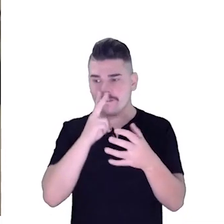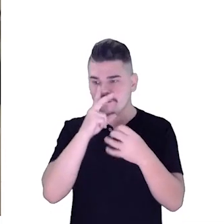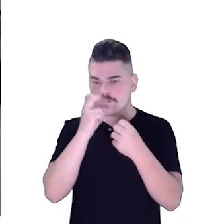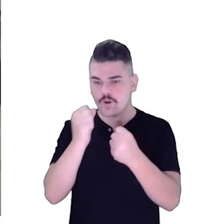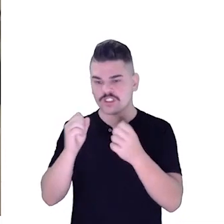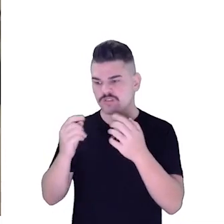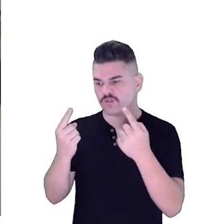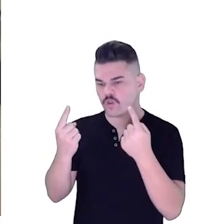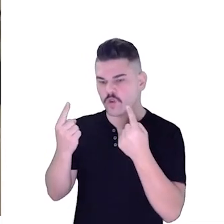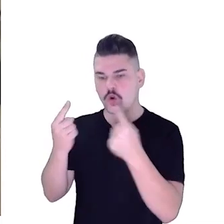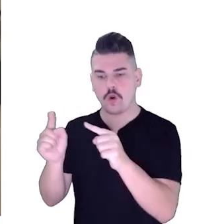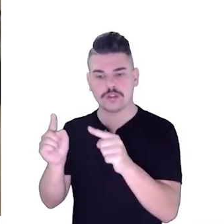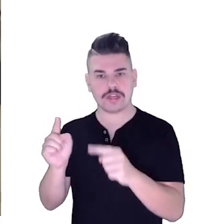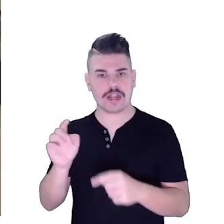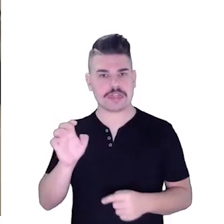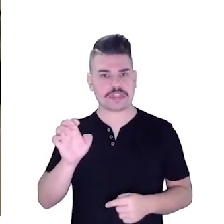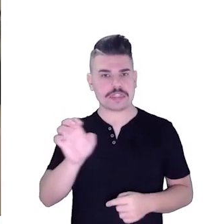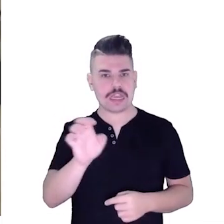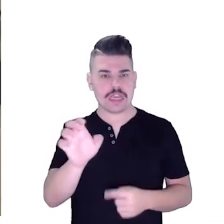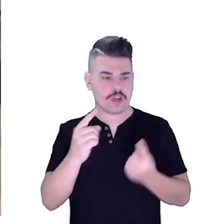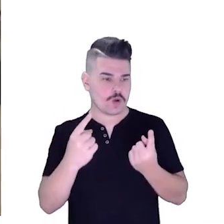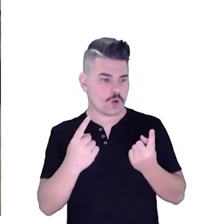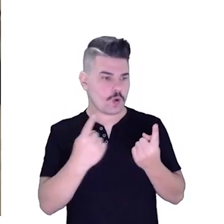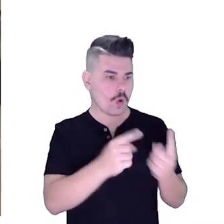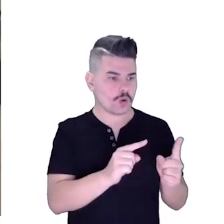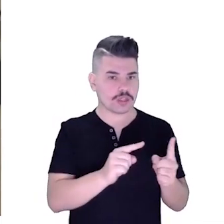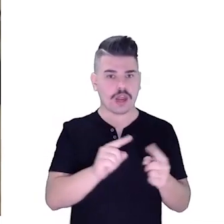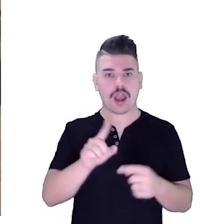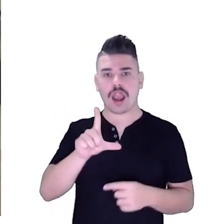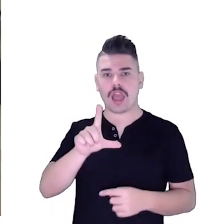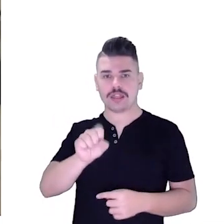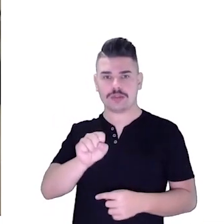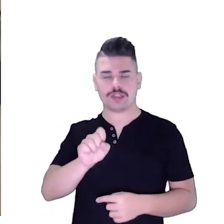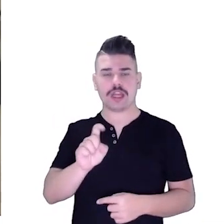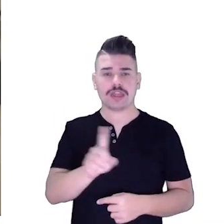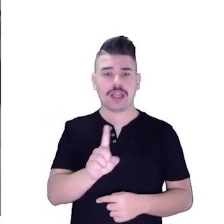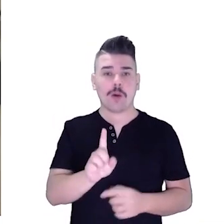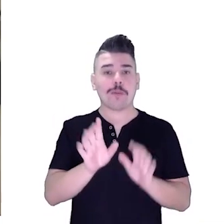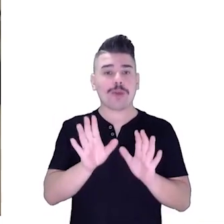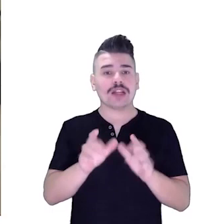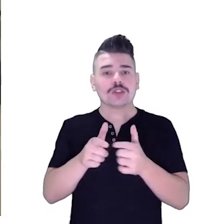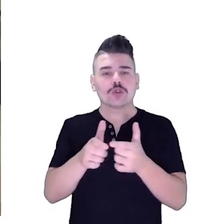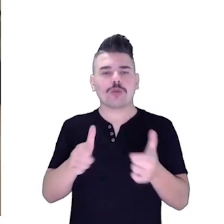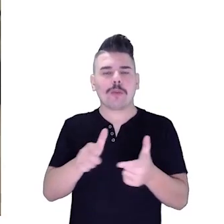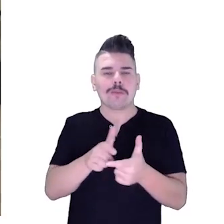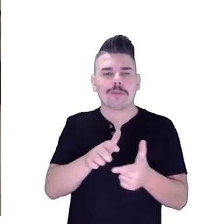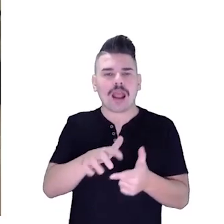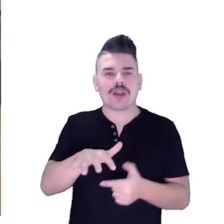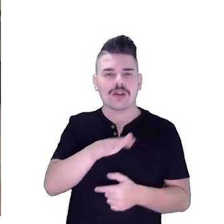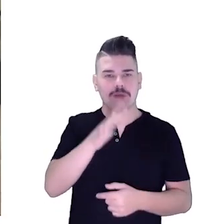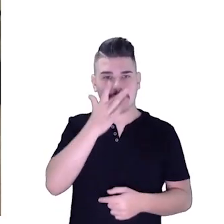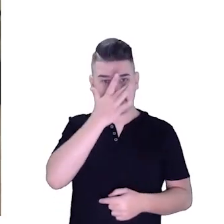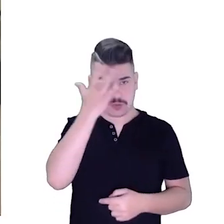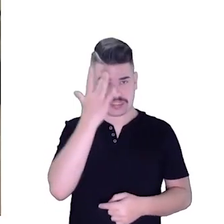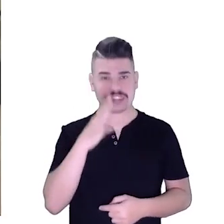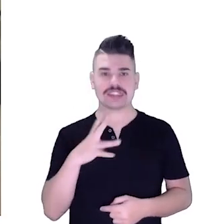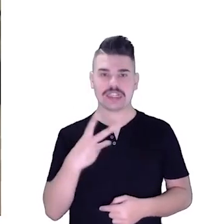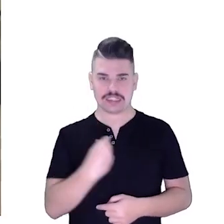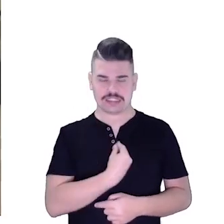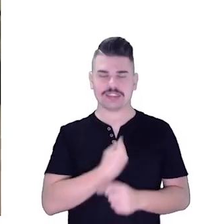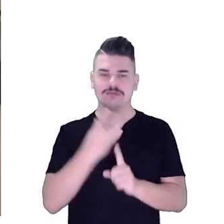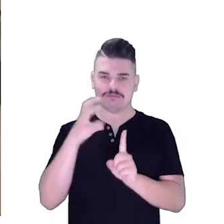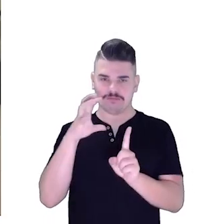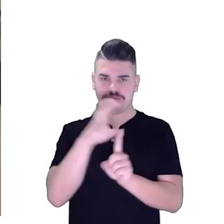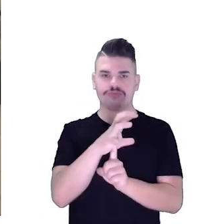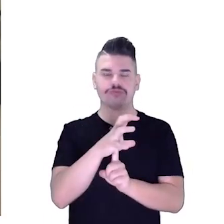ele não atacou tão ferozmente gays e lésbicas, mas atacou muito diretamente as pessoas